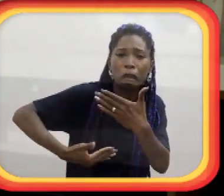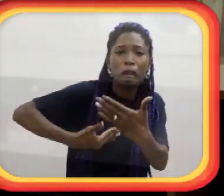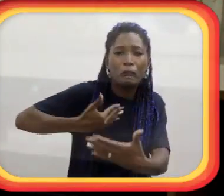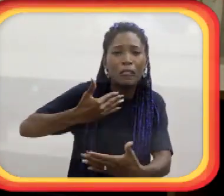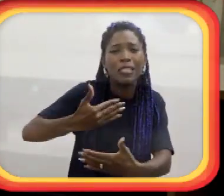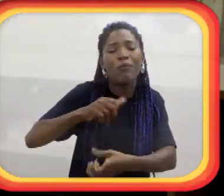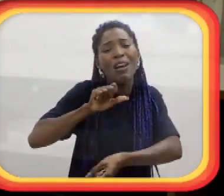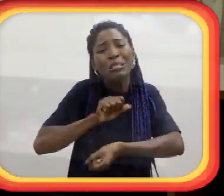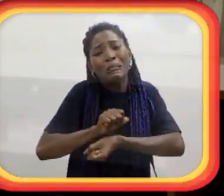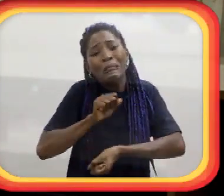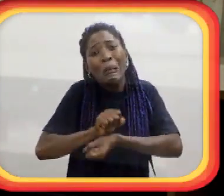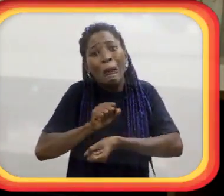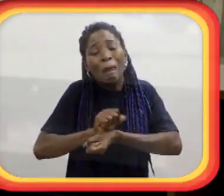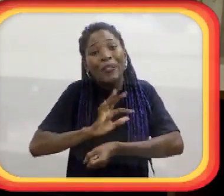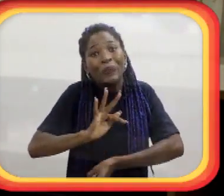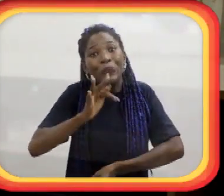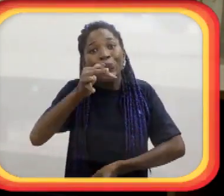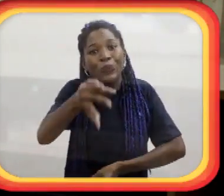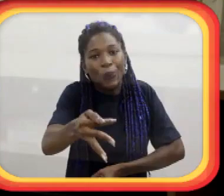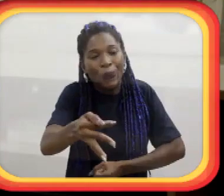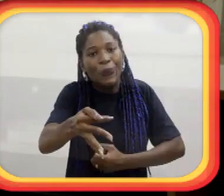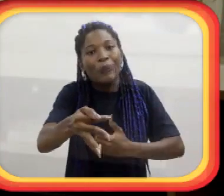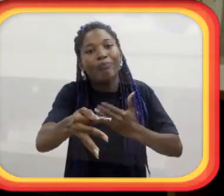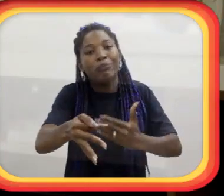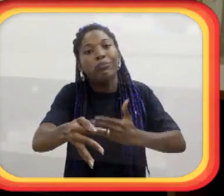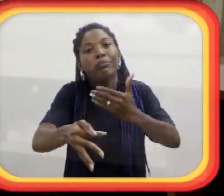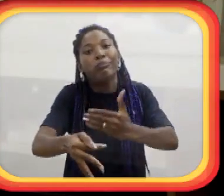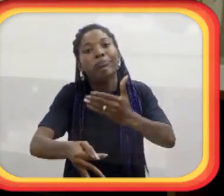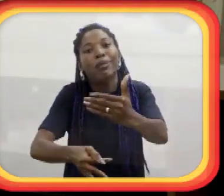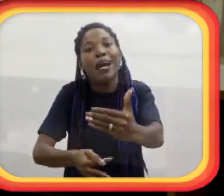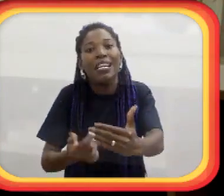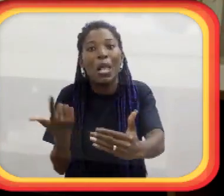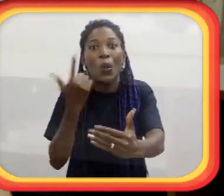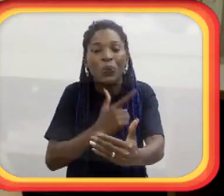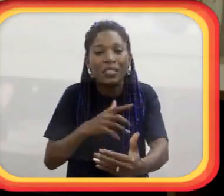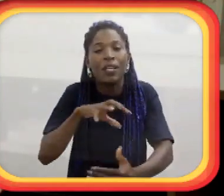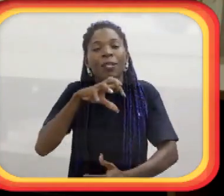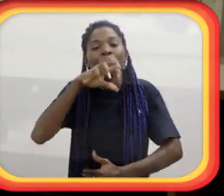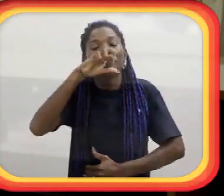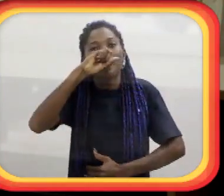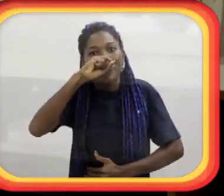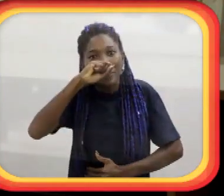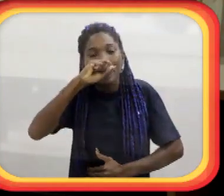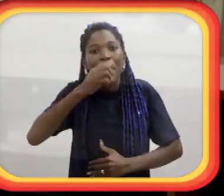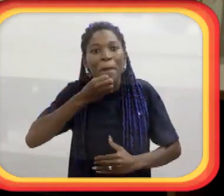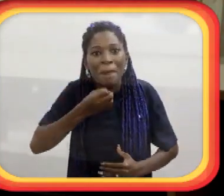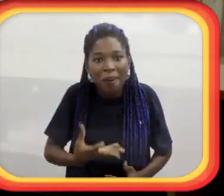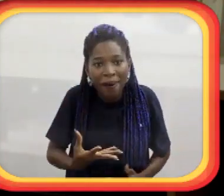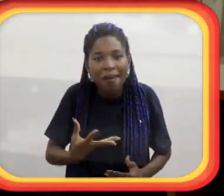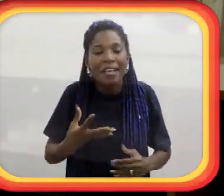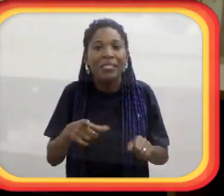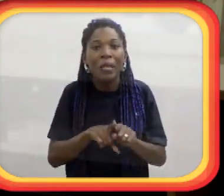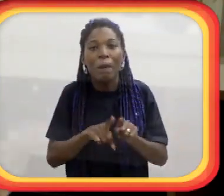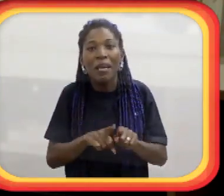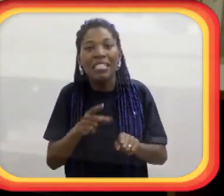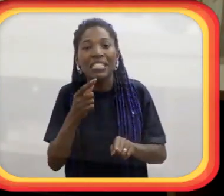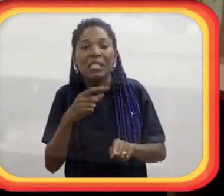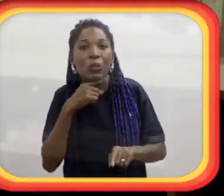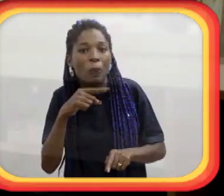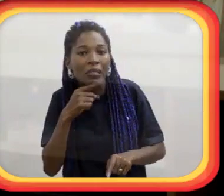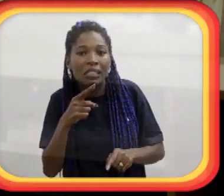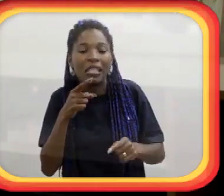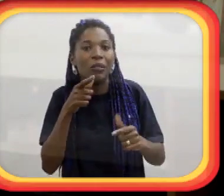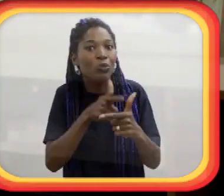as esperas pelo que estava por vir, né, pela frente. A espera que ela conseguisse respirar melhor, que ela não tivesse